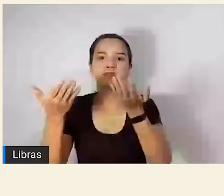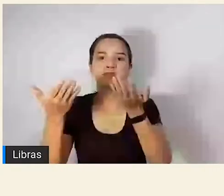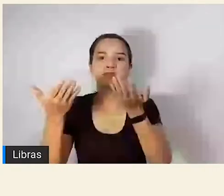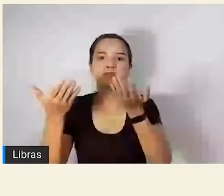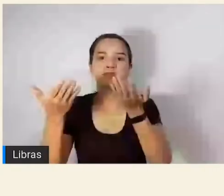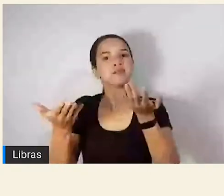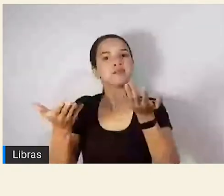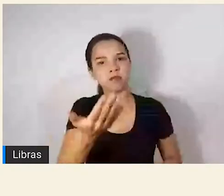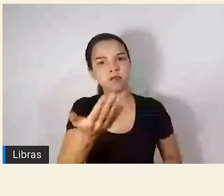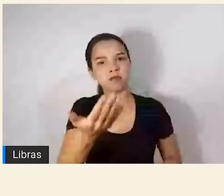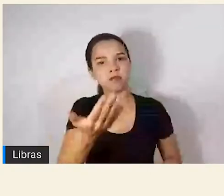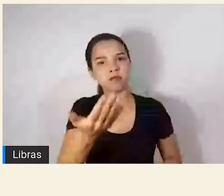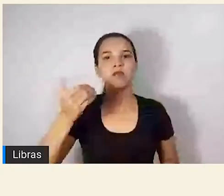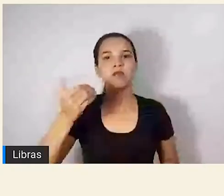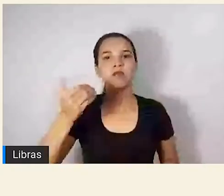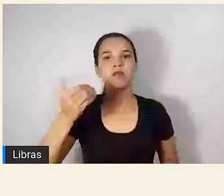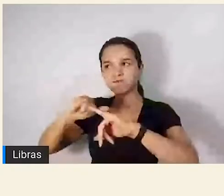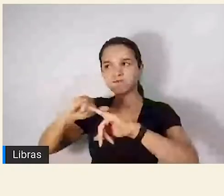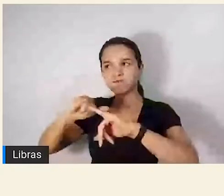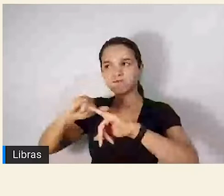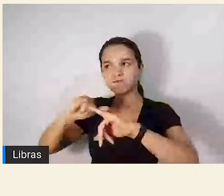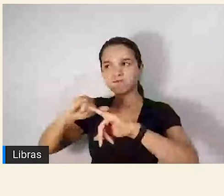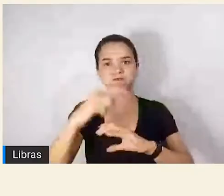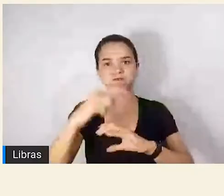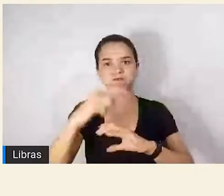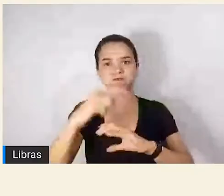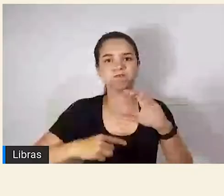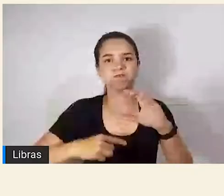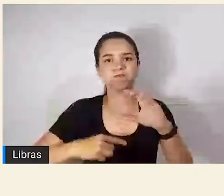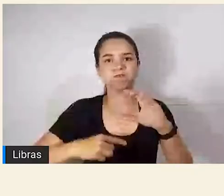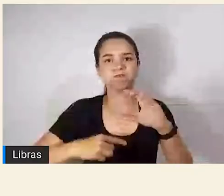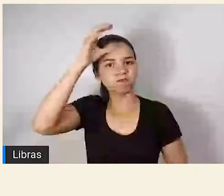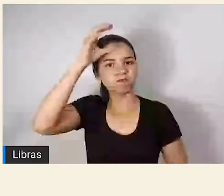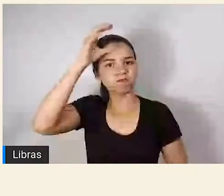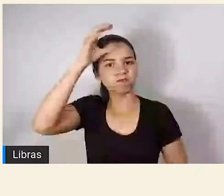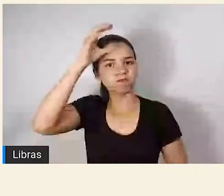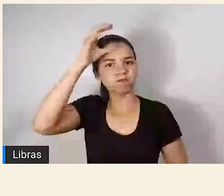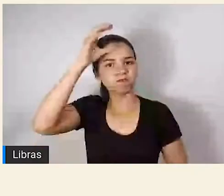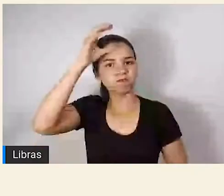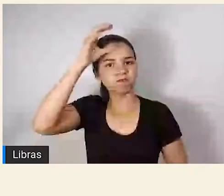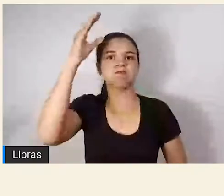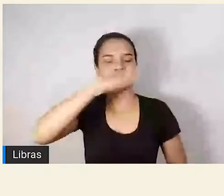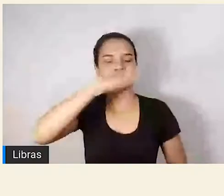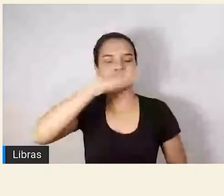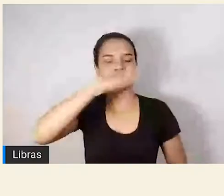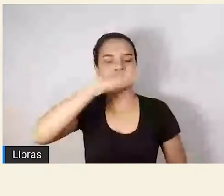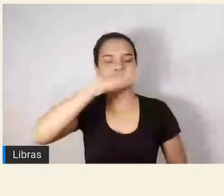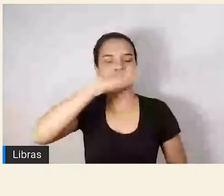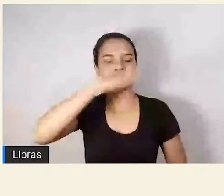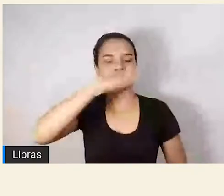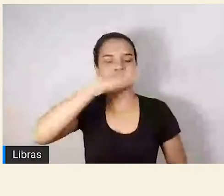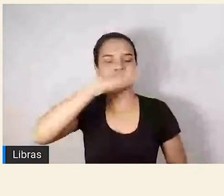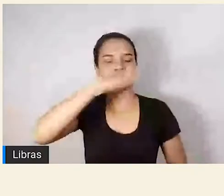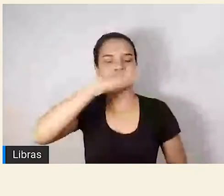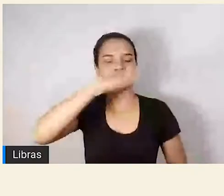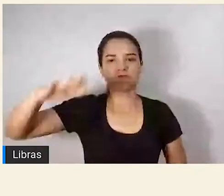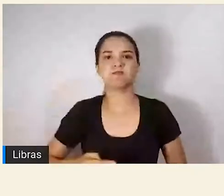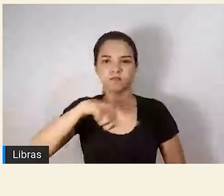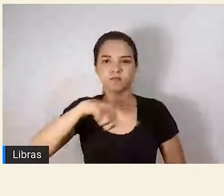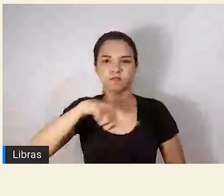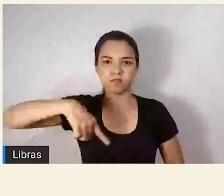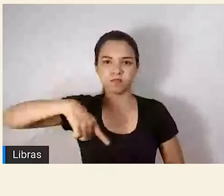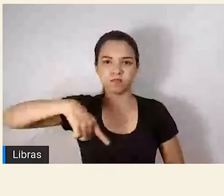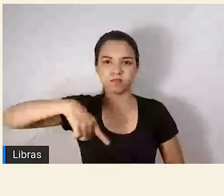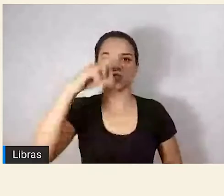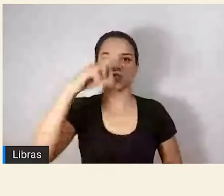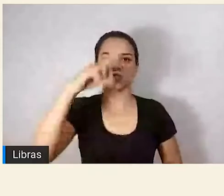mundo, conscientizar nossa nação, dos nossos direitos, da